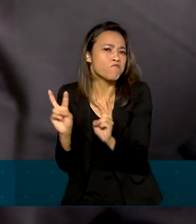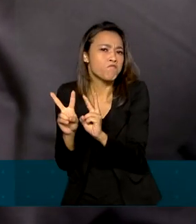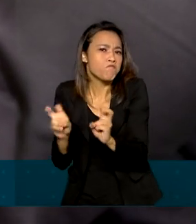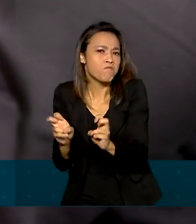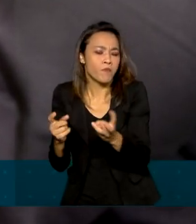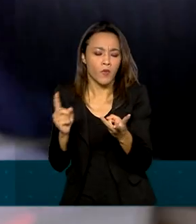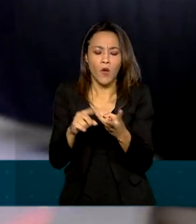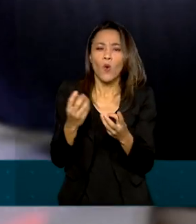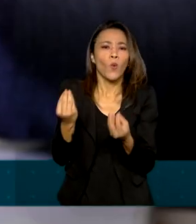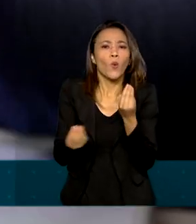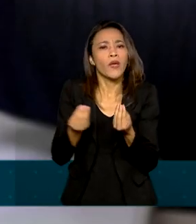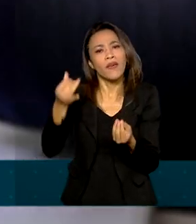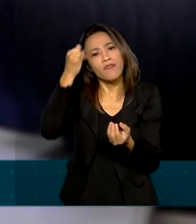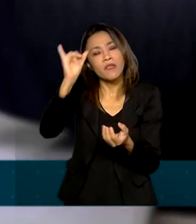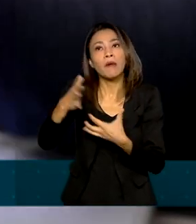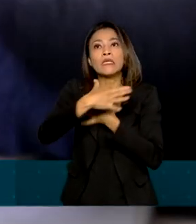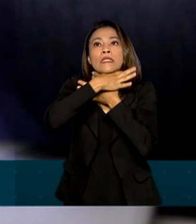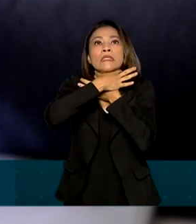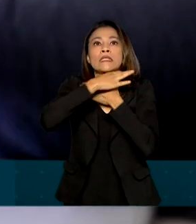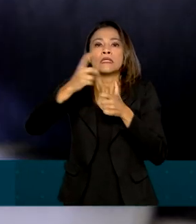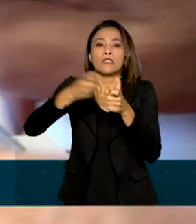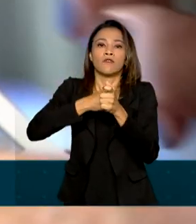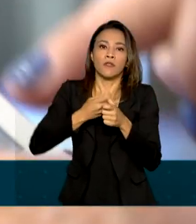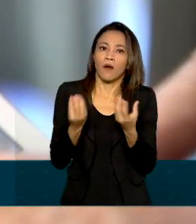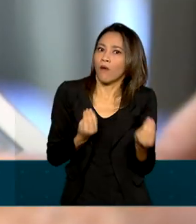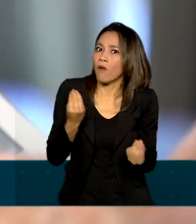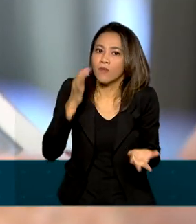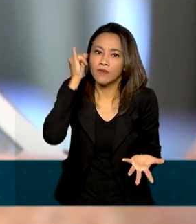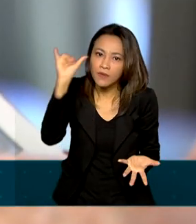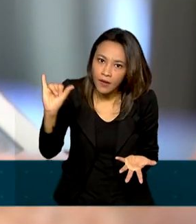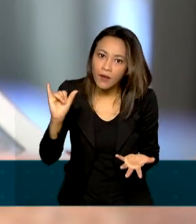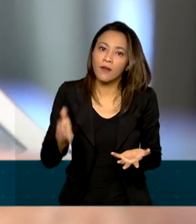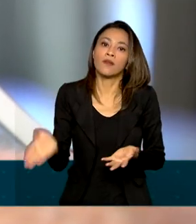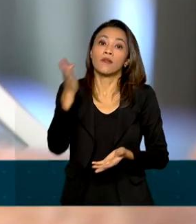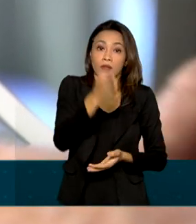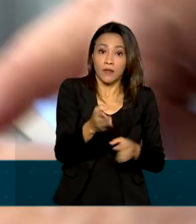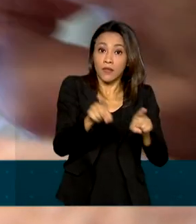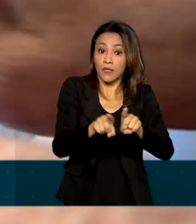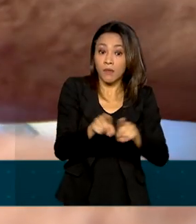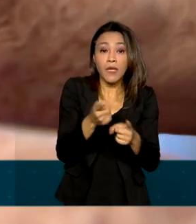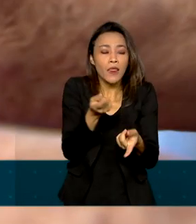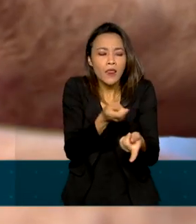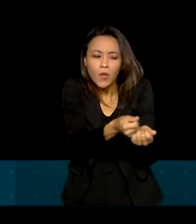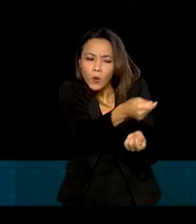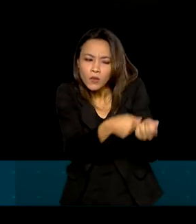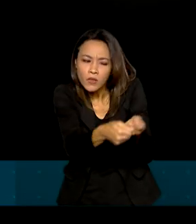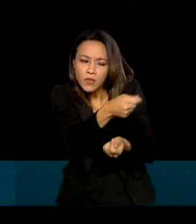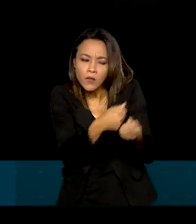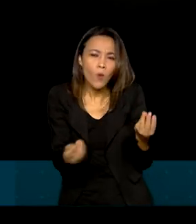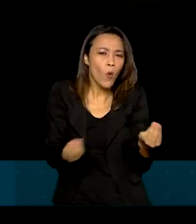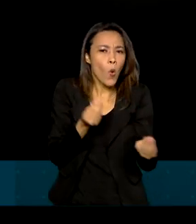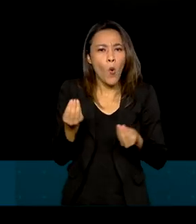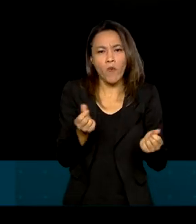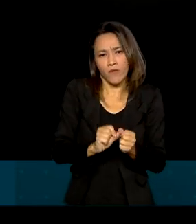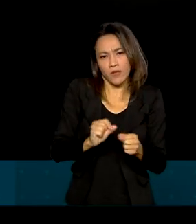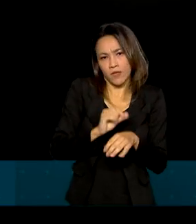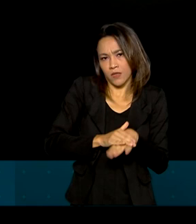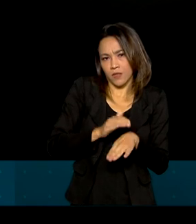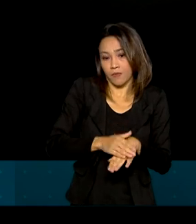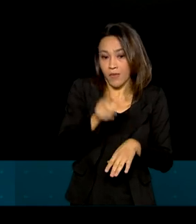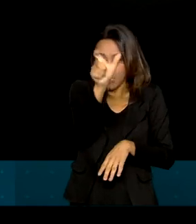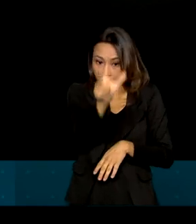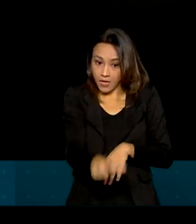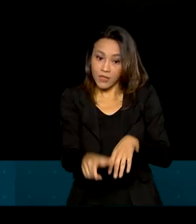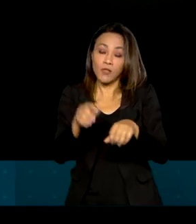fazer para evitar o endividamento e até como proceder em uma negociação. Esse refugiado da